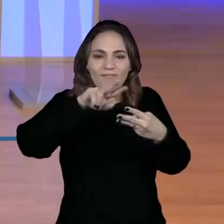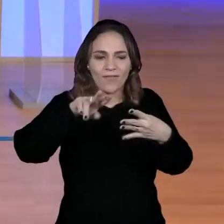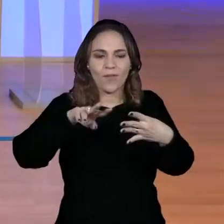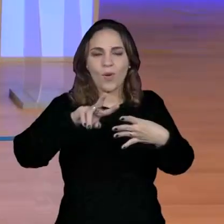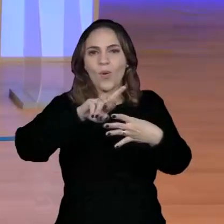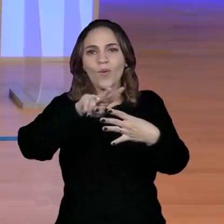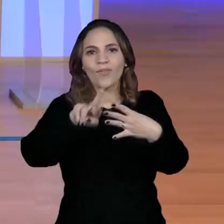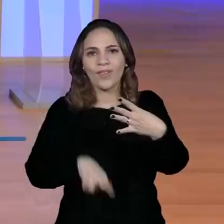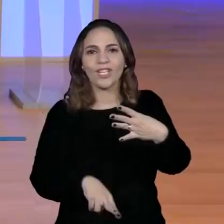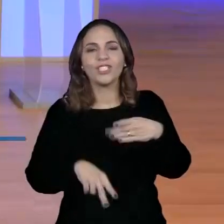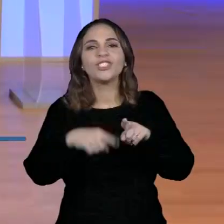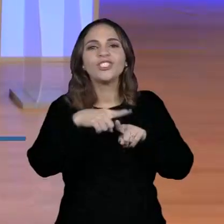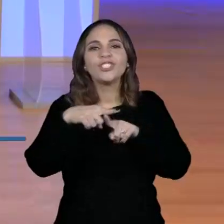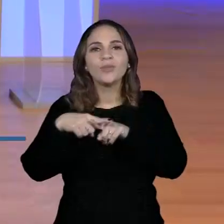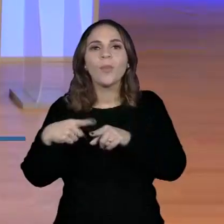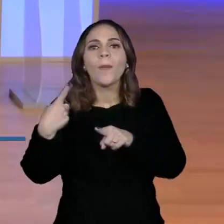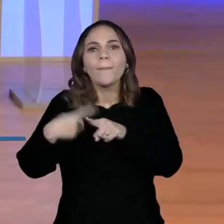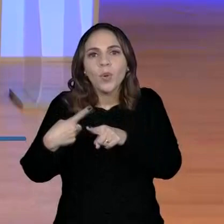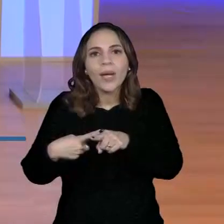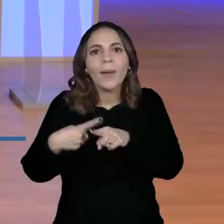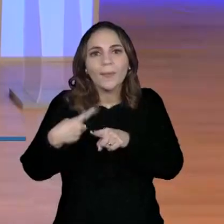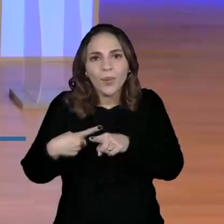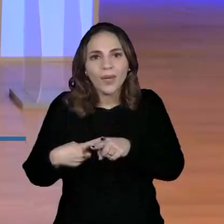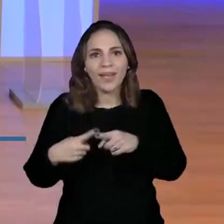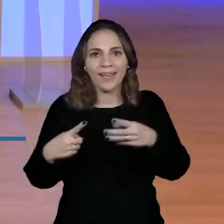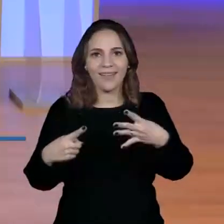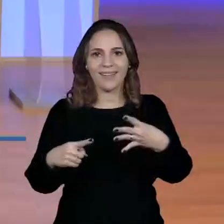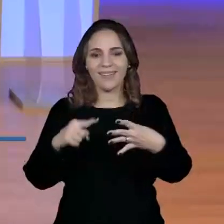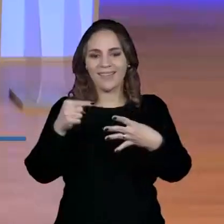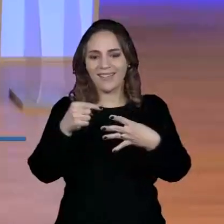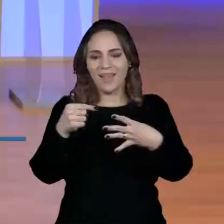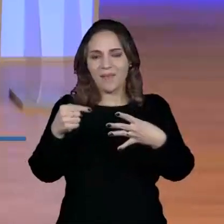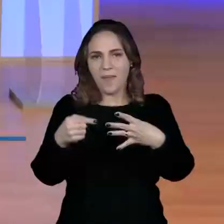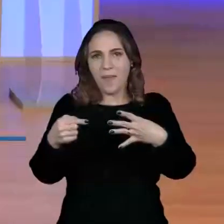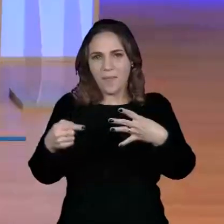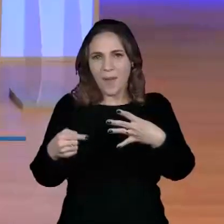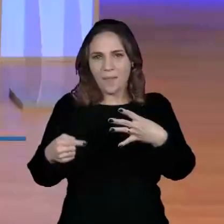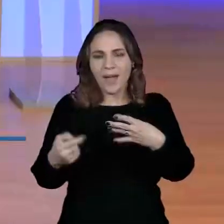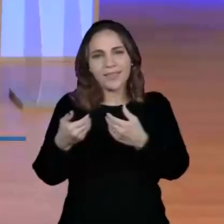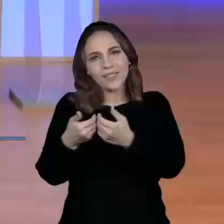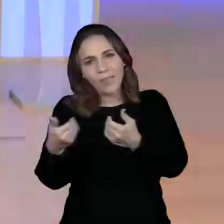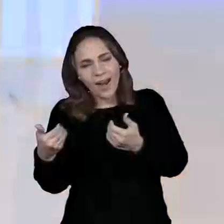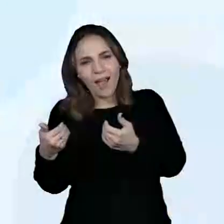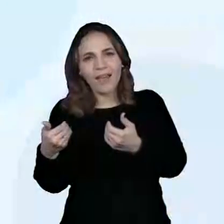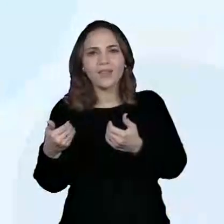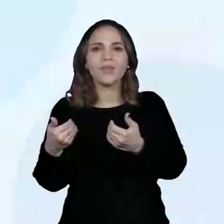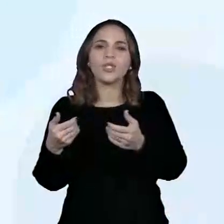olhada lá que você vai entender melhor sobre esse que ele entra de uma forma diferente.